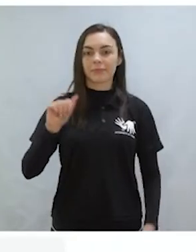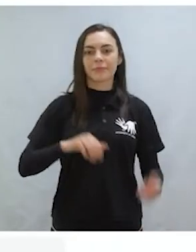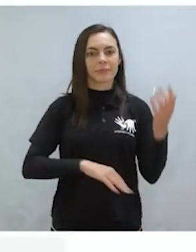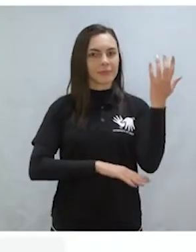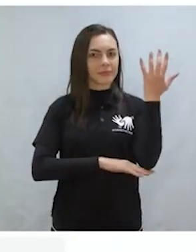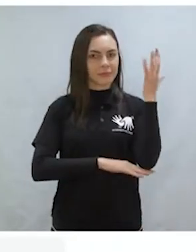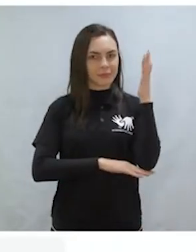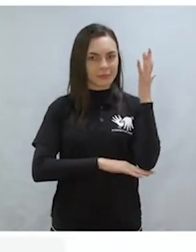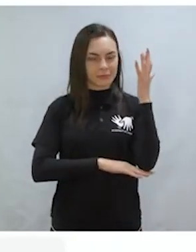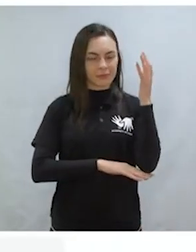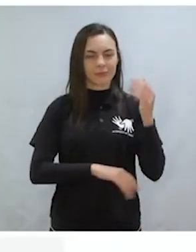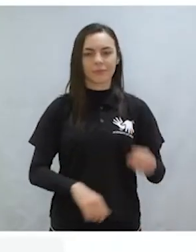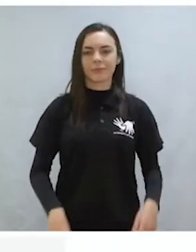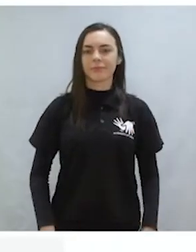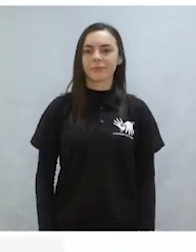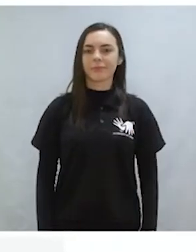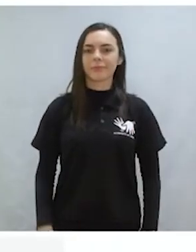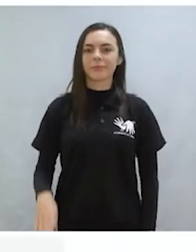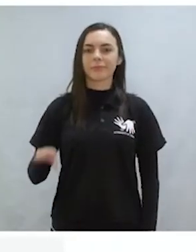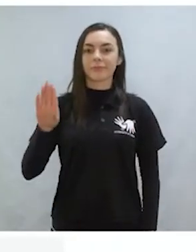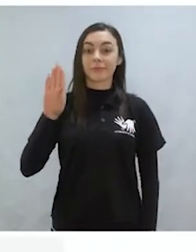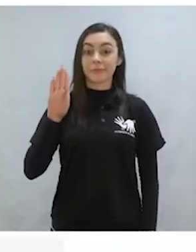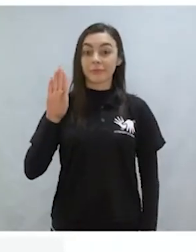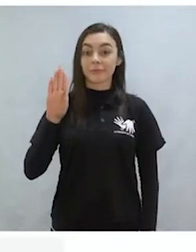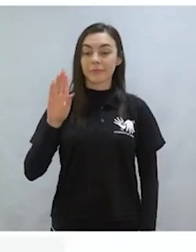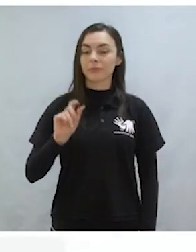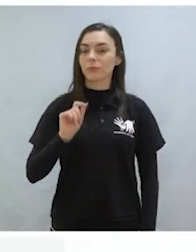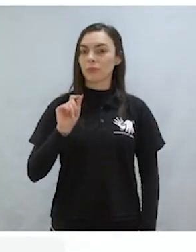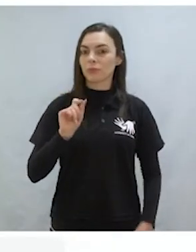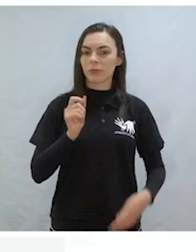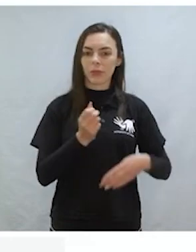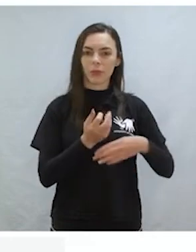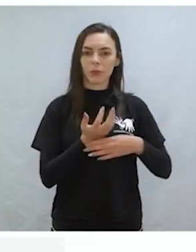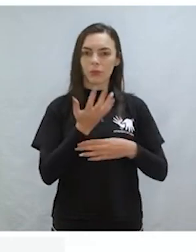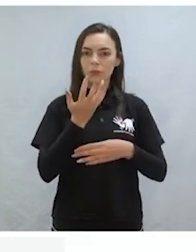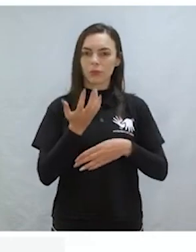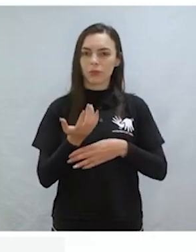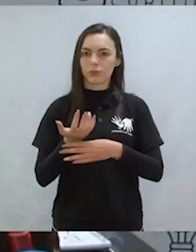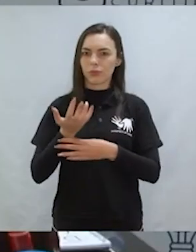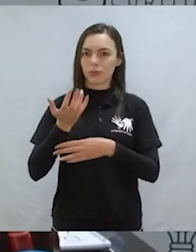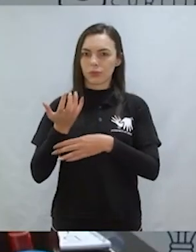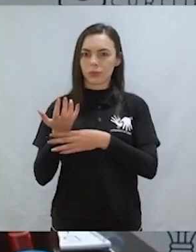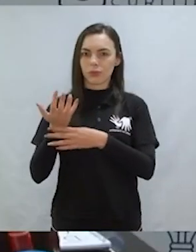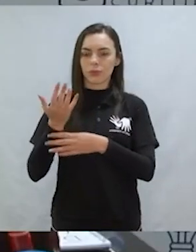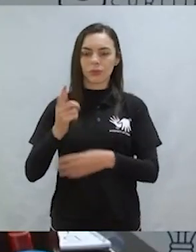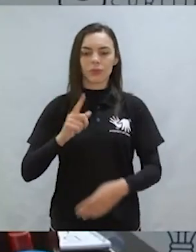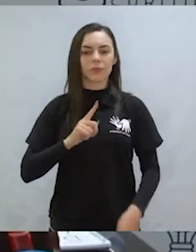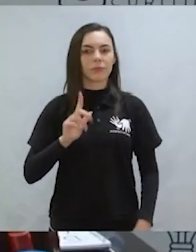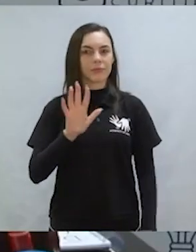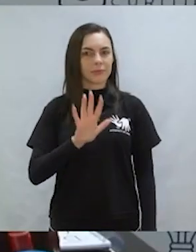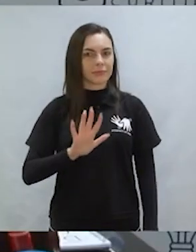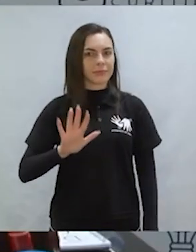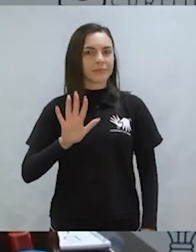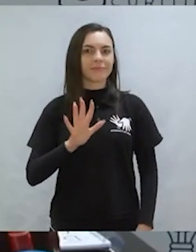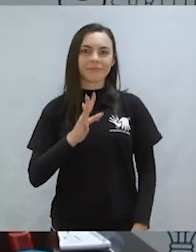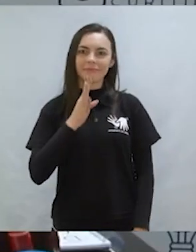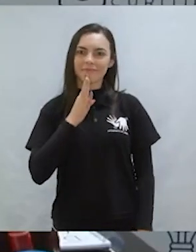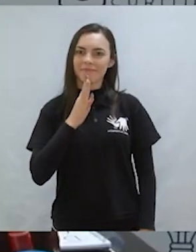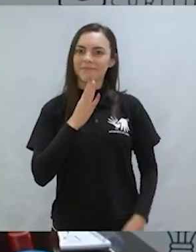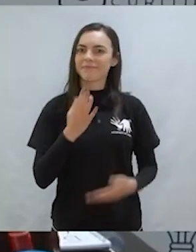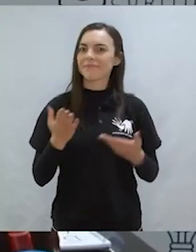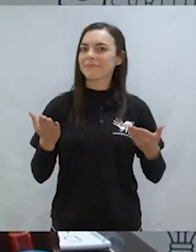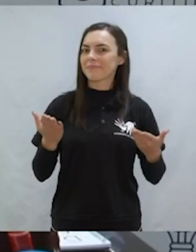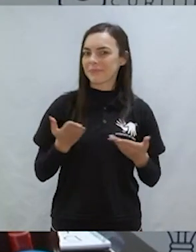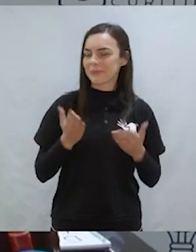A de árvore. O B de baleia. Olha a baleia que nós vemos